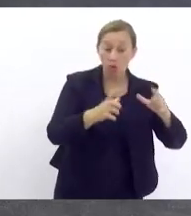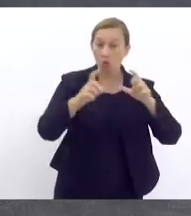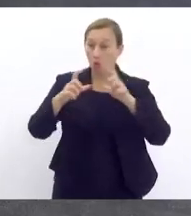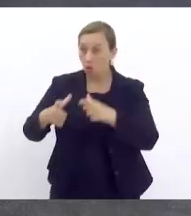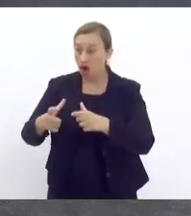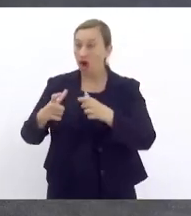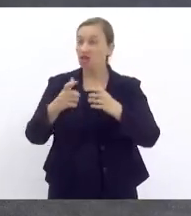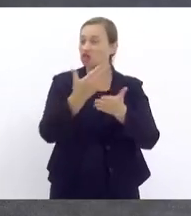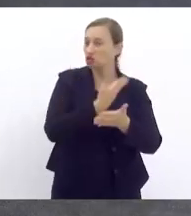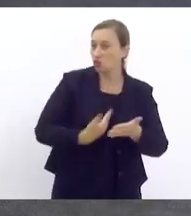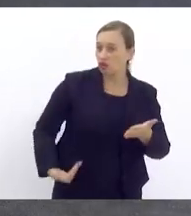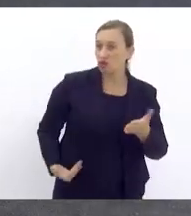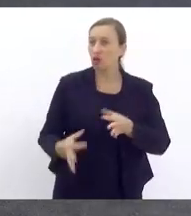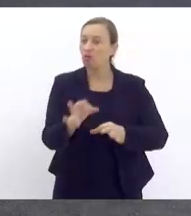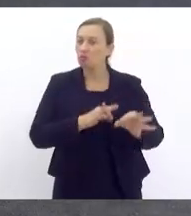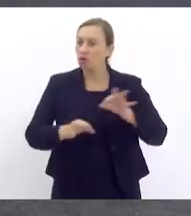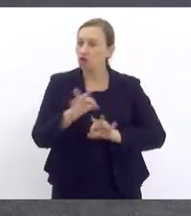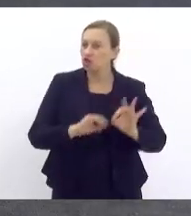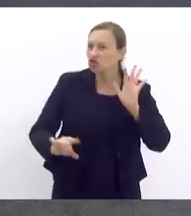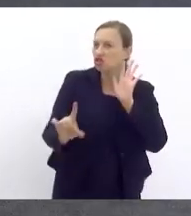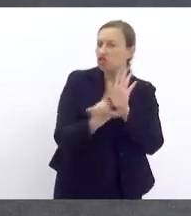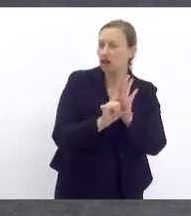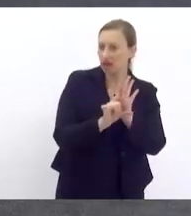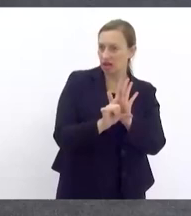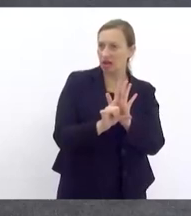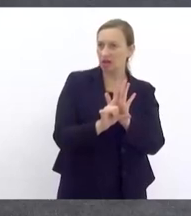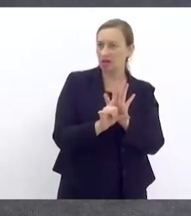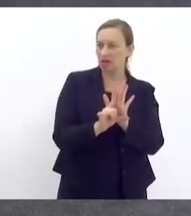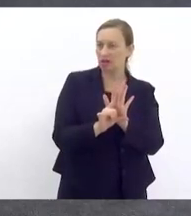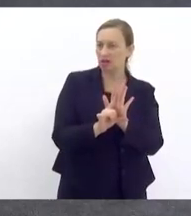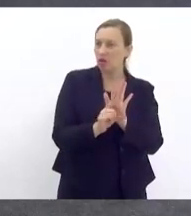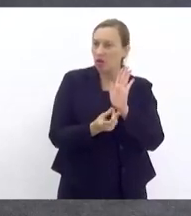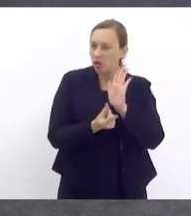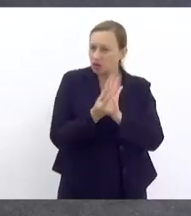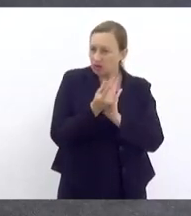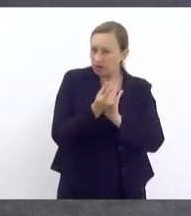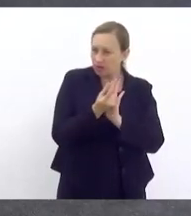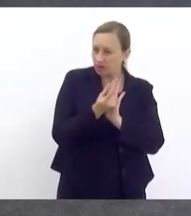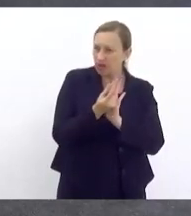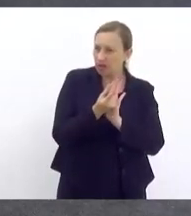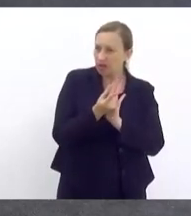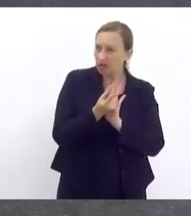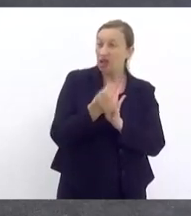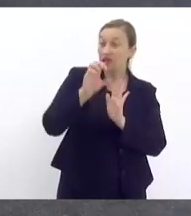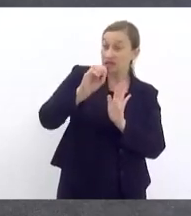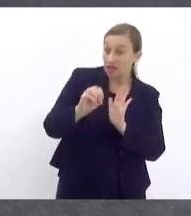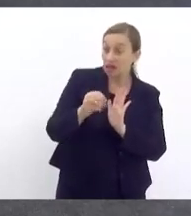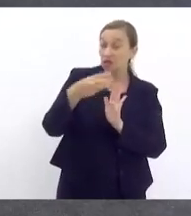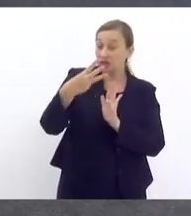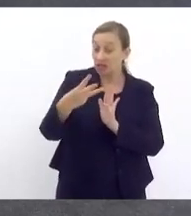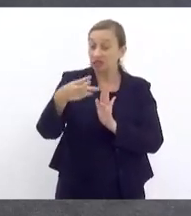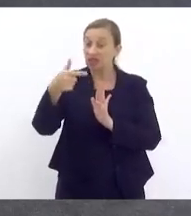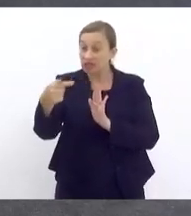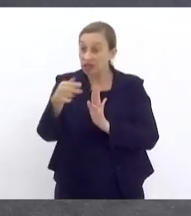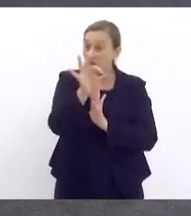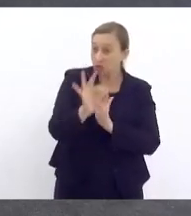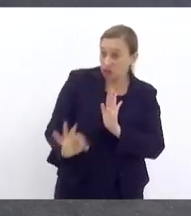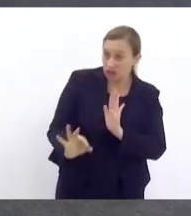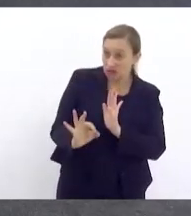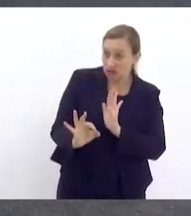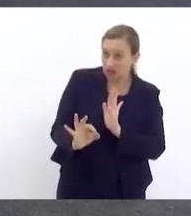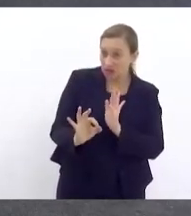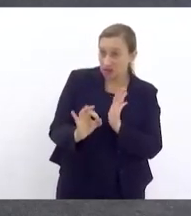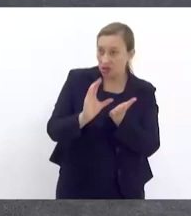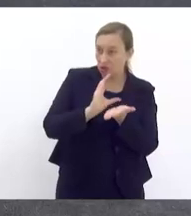ao projeto de lei orçamentária serão de 037% da receita